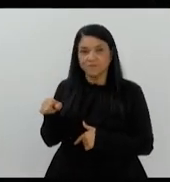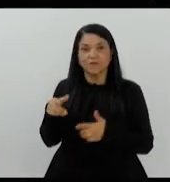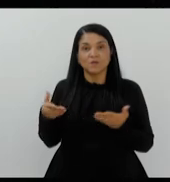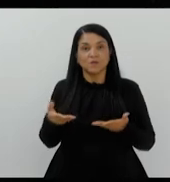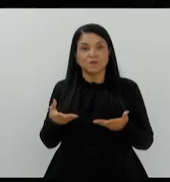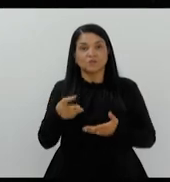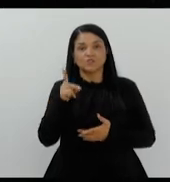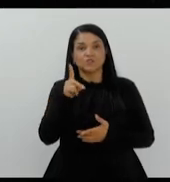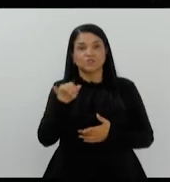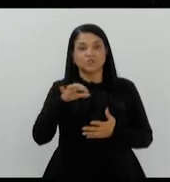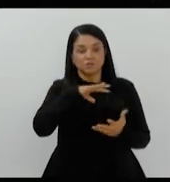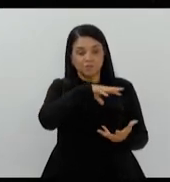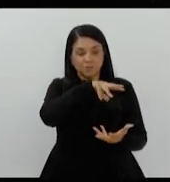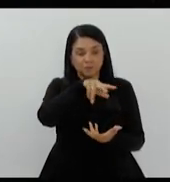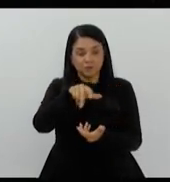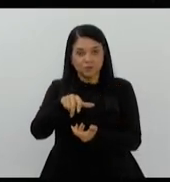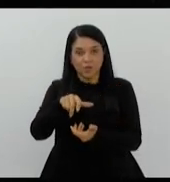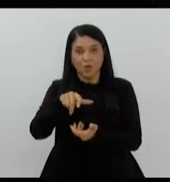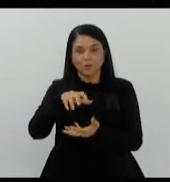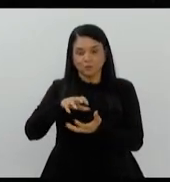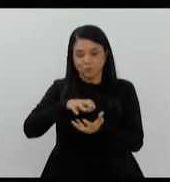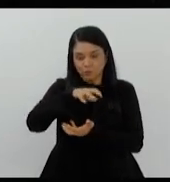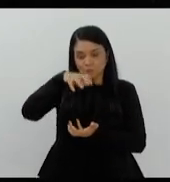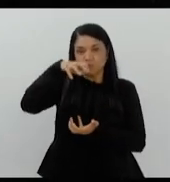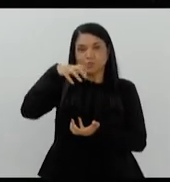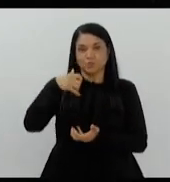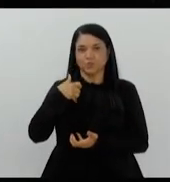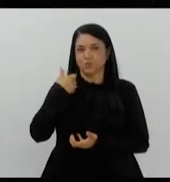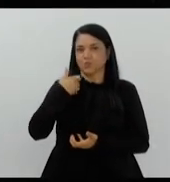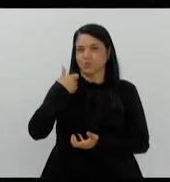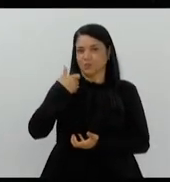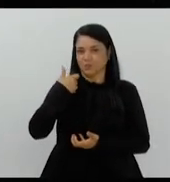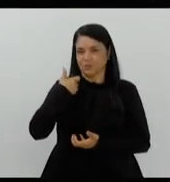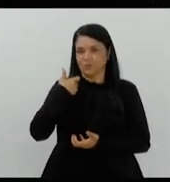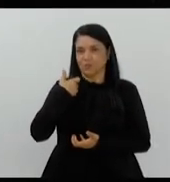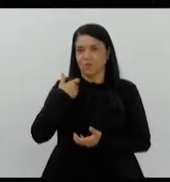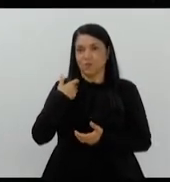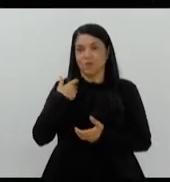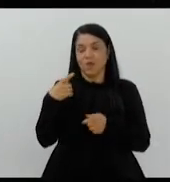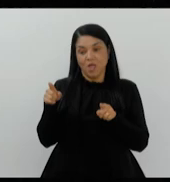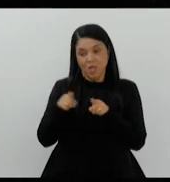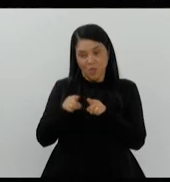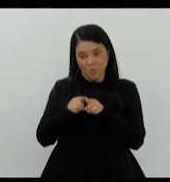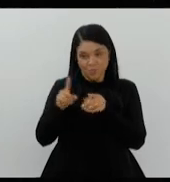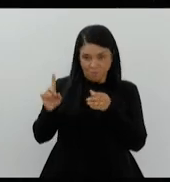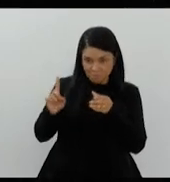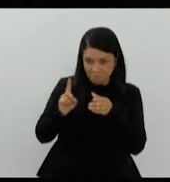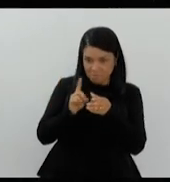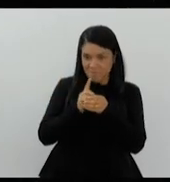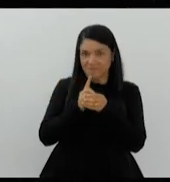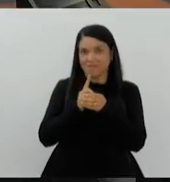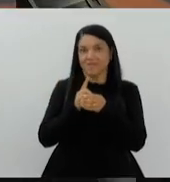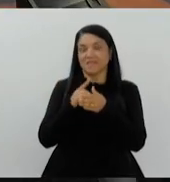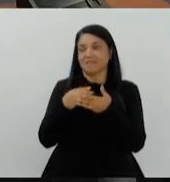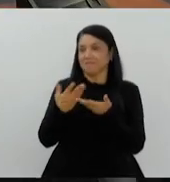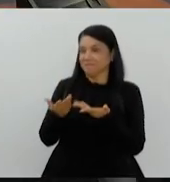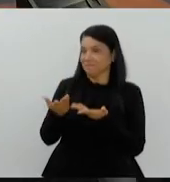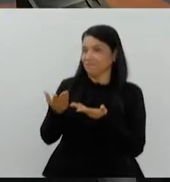Dia Internacional do Idoso. E eu também o sou. Isso, aproveitei para lhe